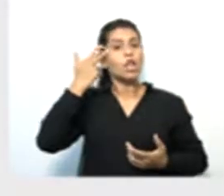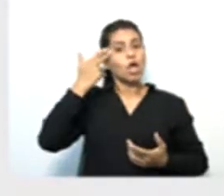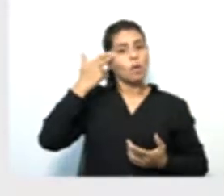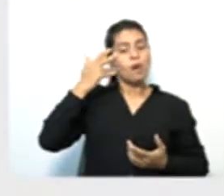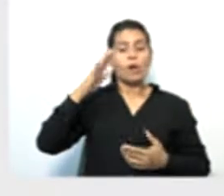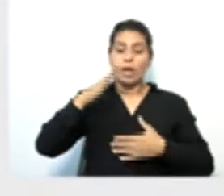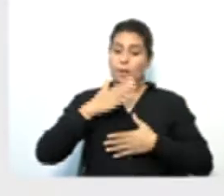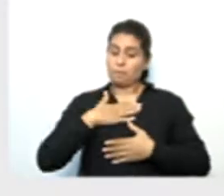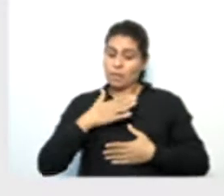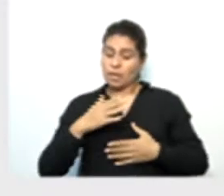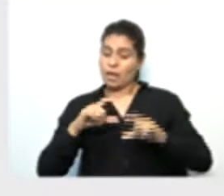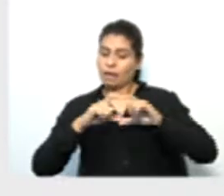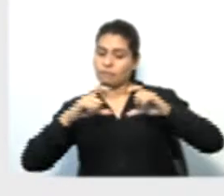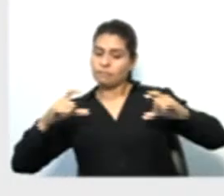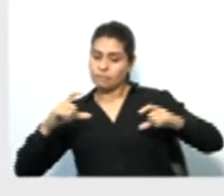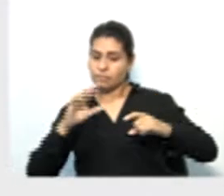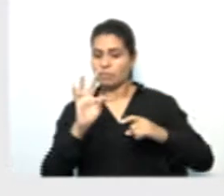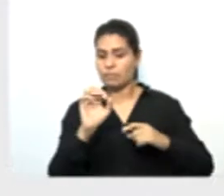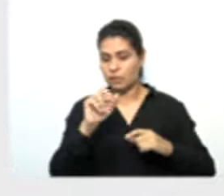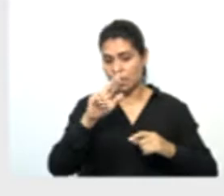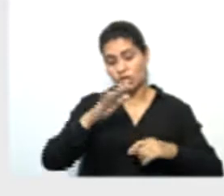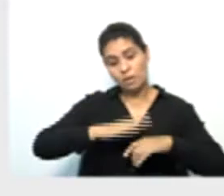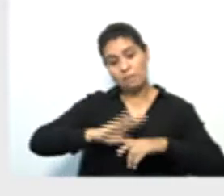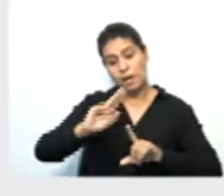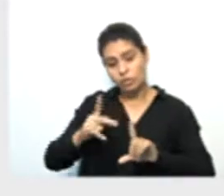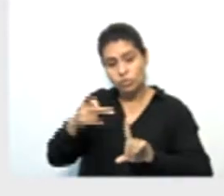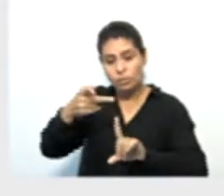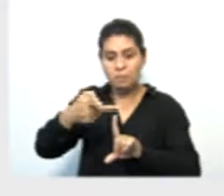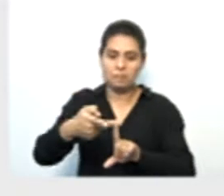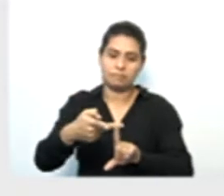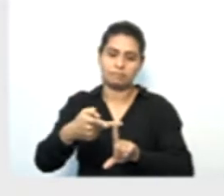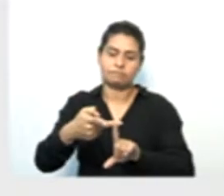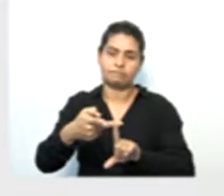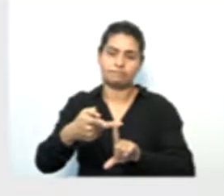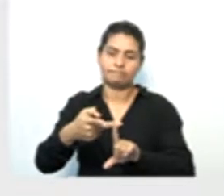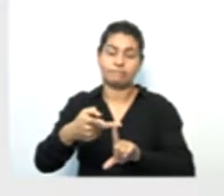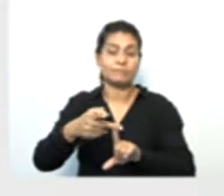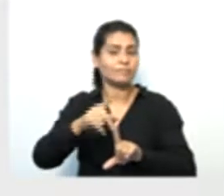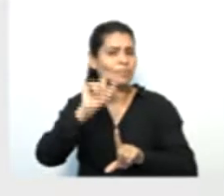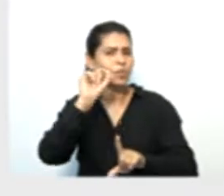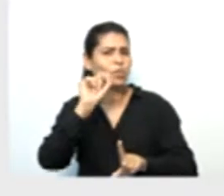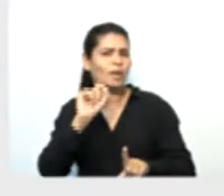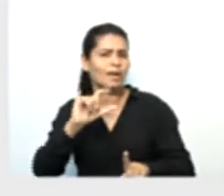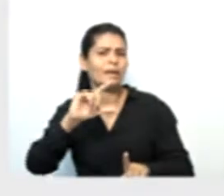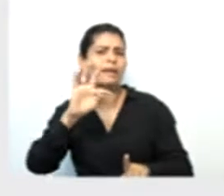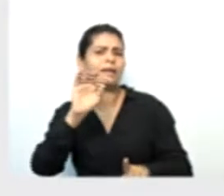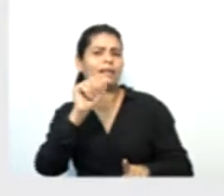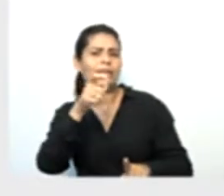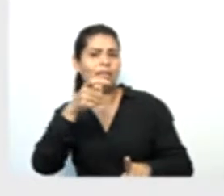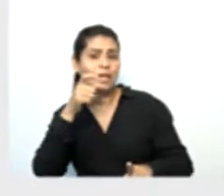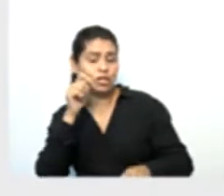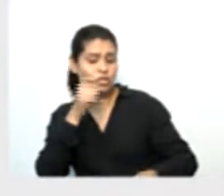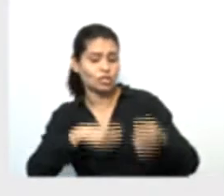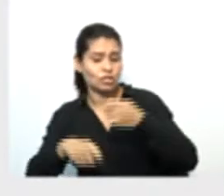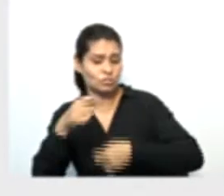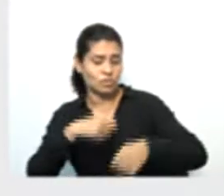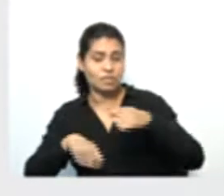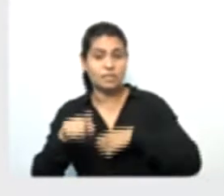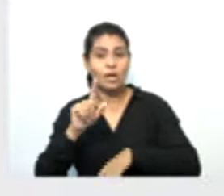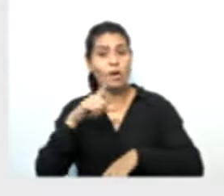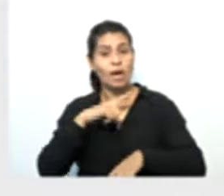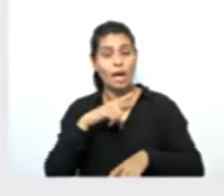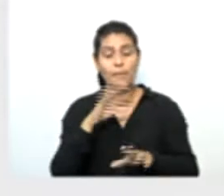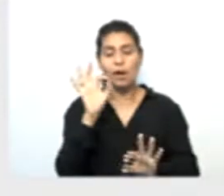sua taxa de administração seja maior do que o outro. E essa taxa de administração é uma taxa